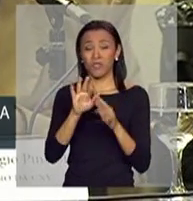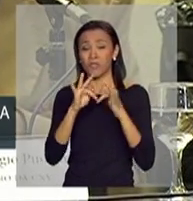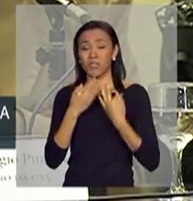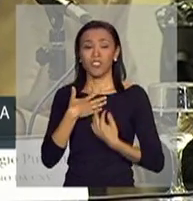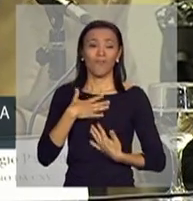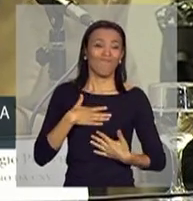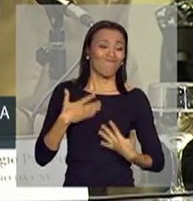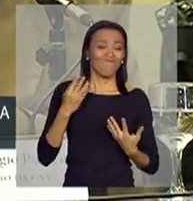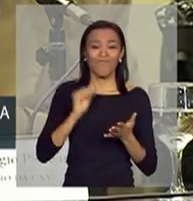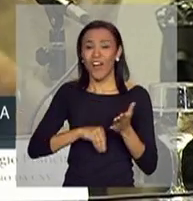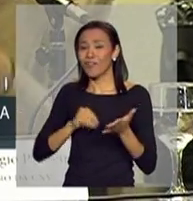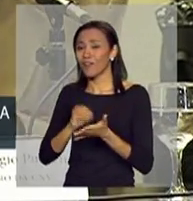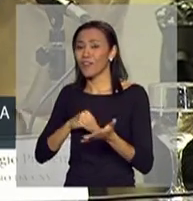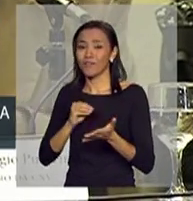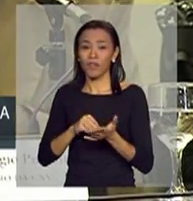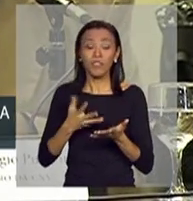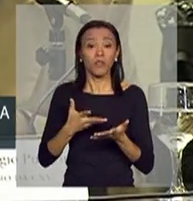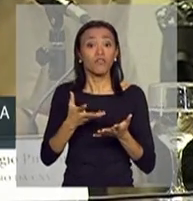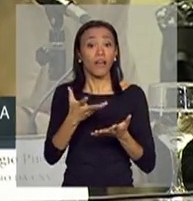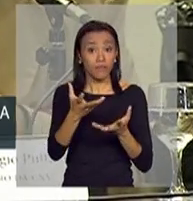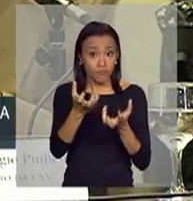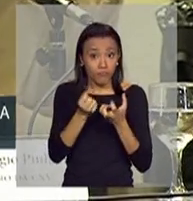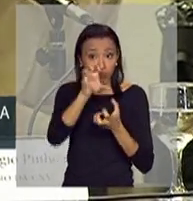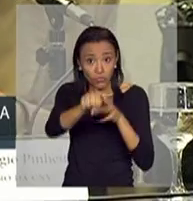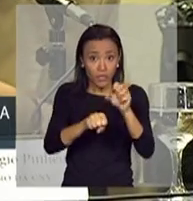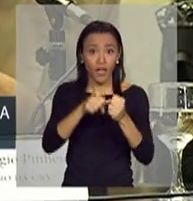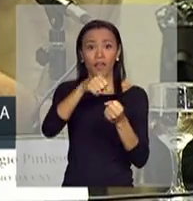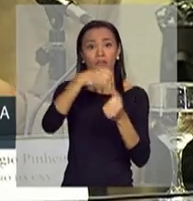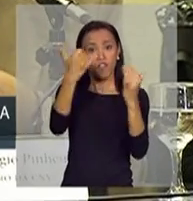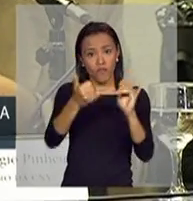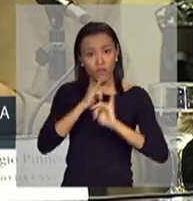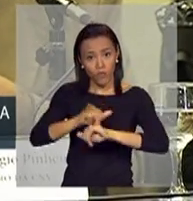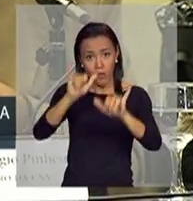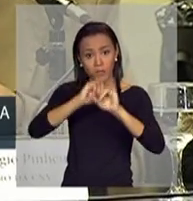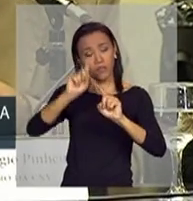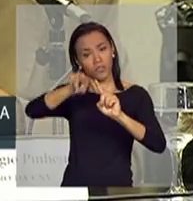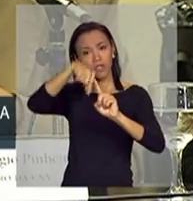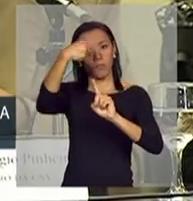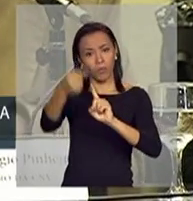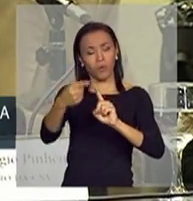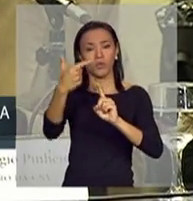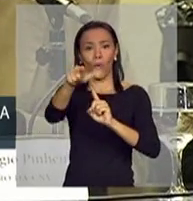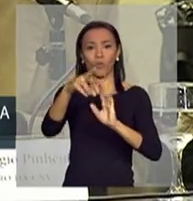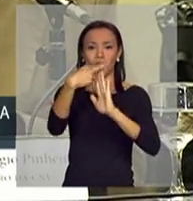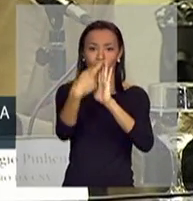nós vamos fazer isso. E nós vamos apresentar outro relatório de progresso, espero que no final